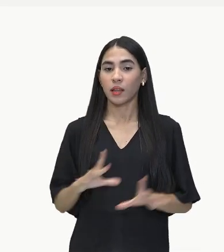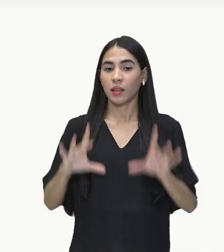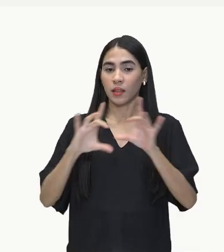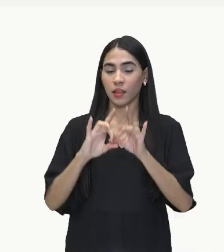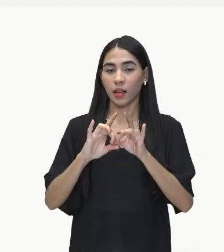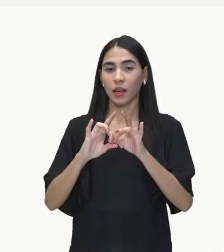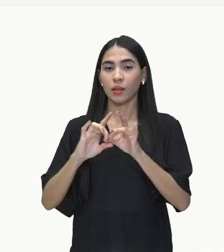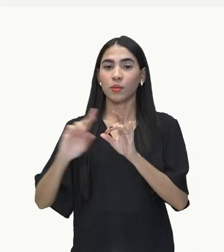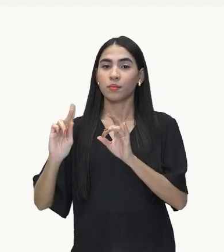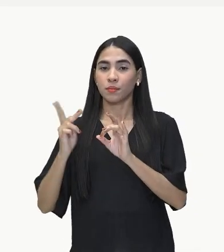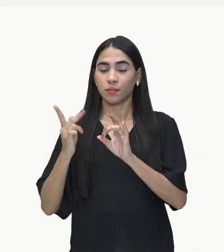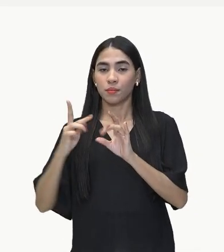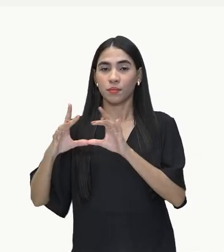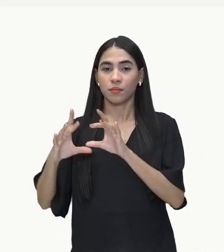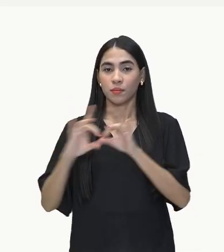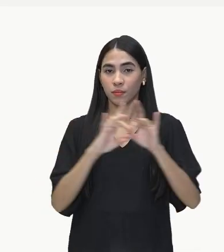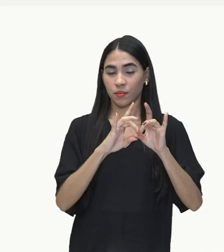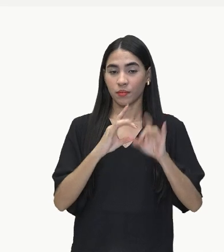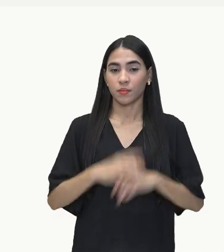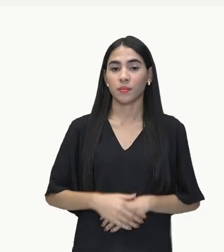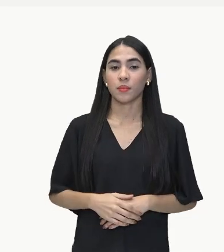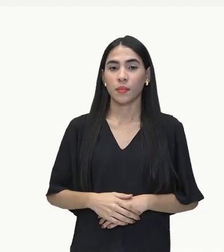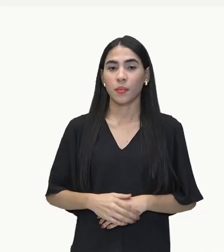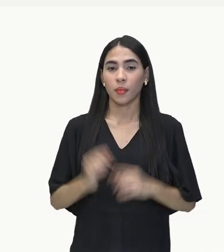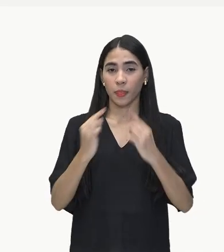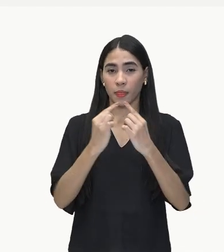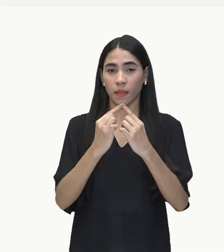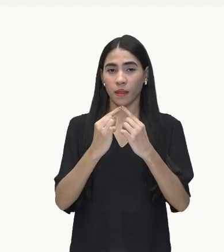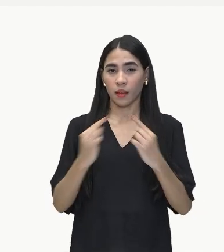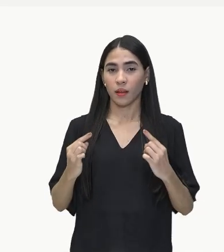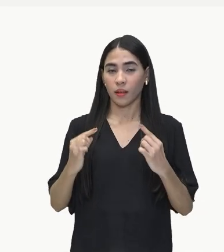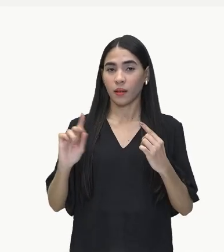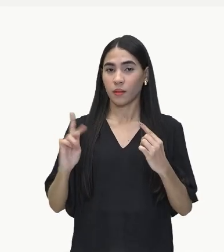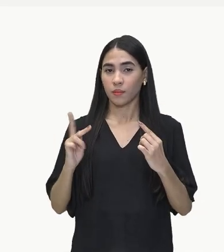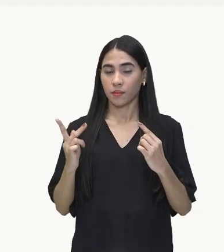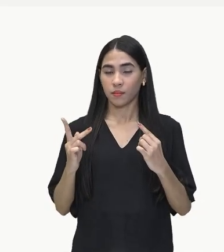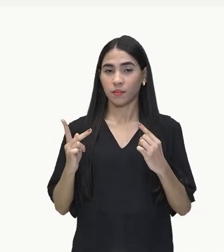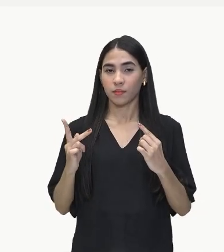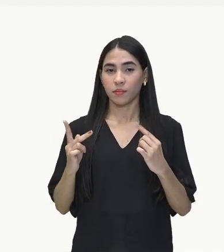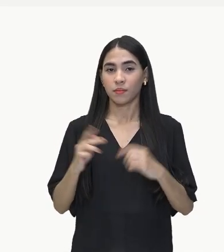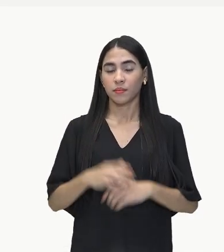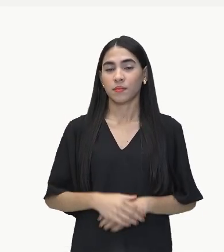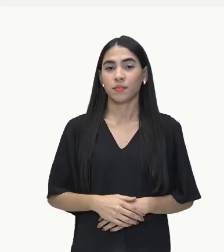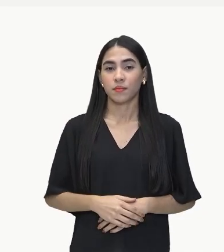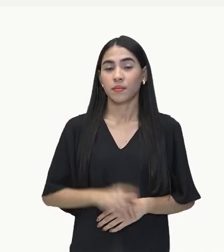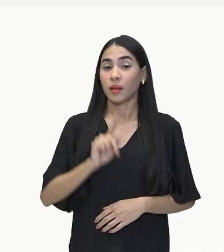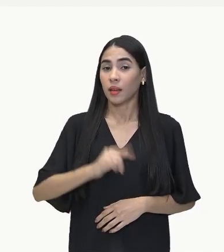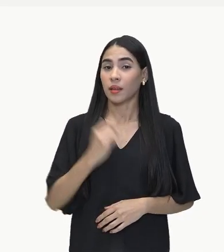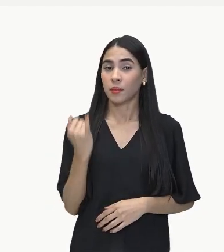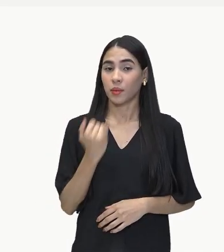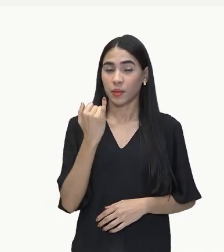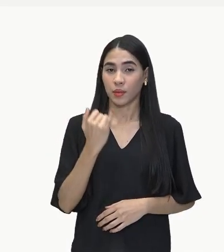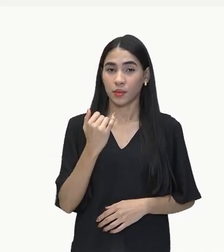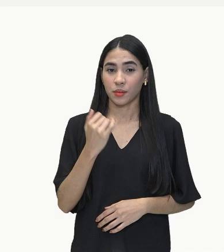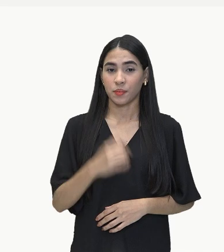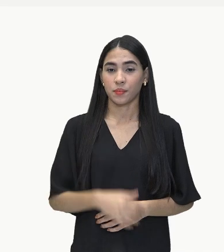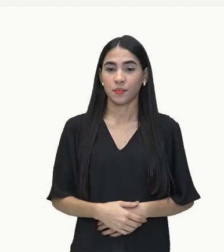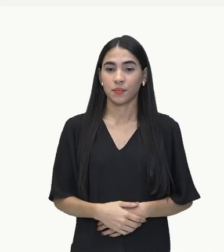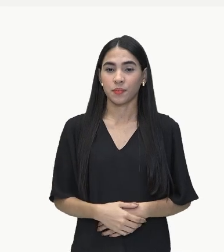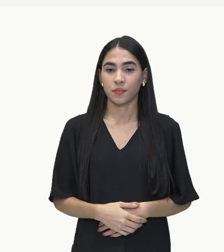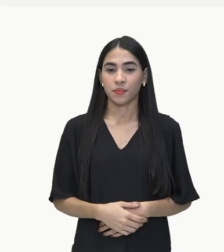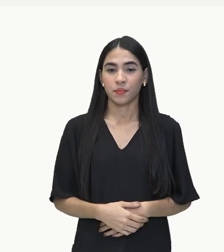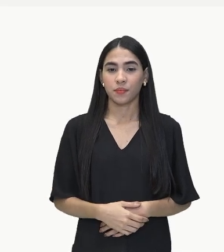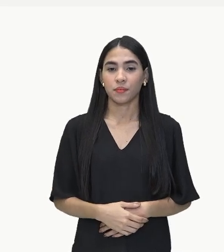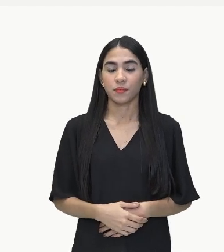um hidrogênio na ponta de uma cadeia carbônica. É muito importante isso, viu, gente?